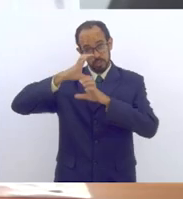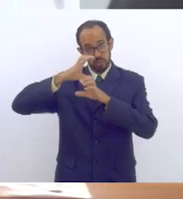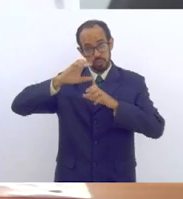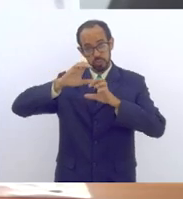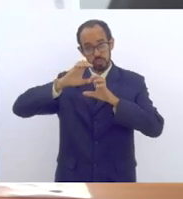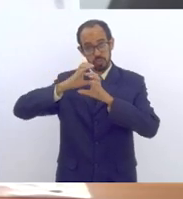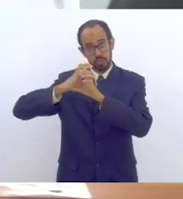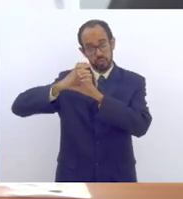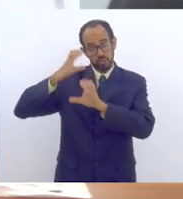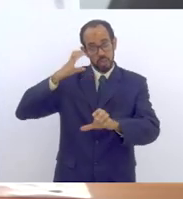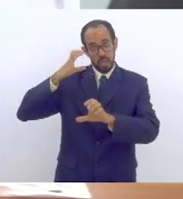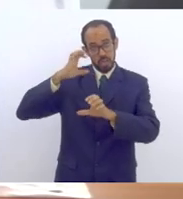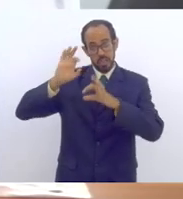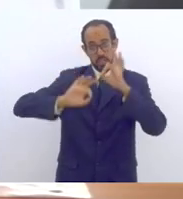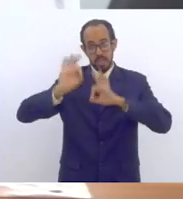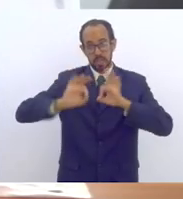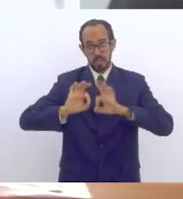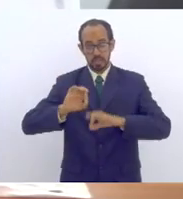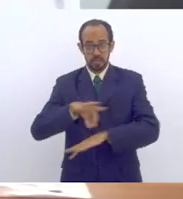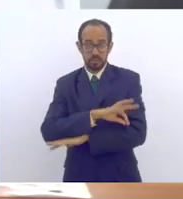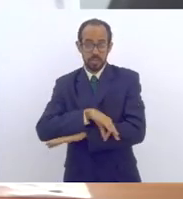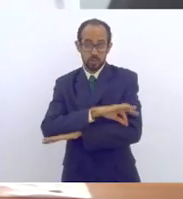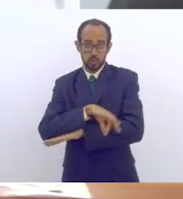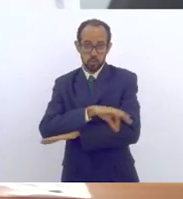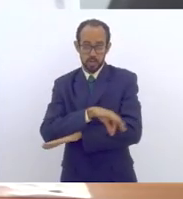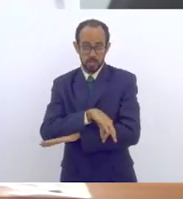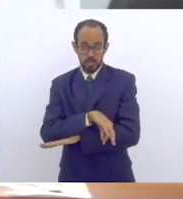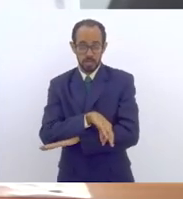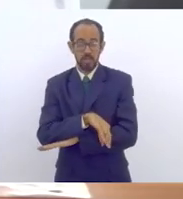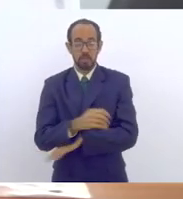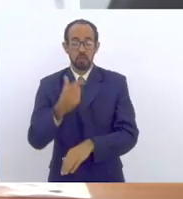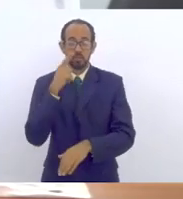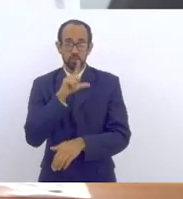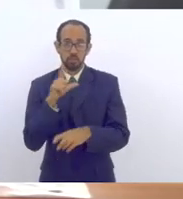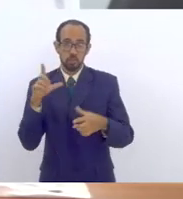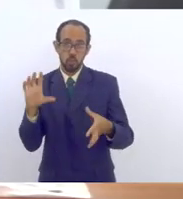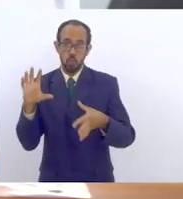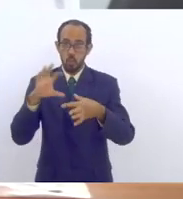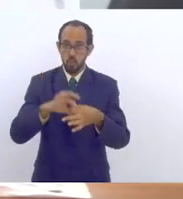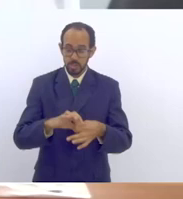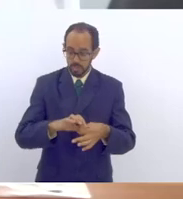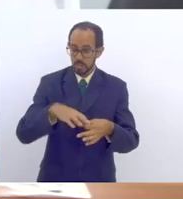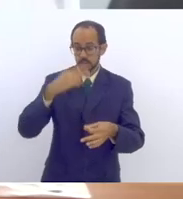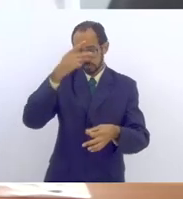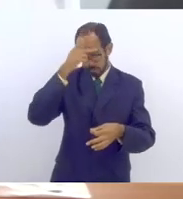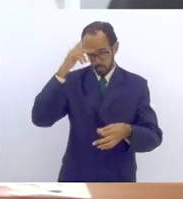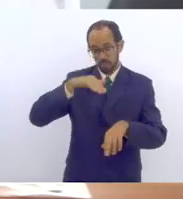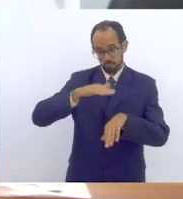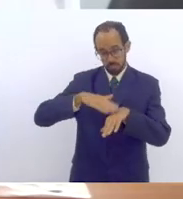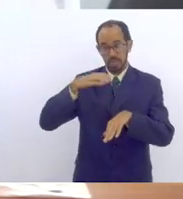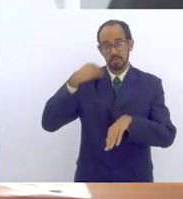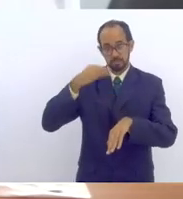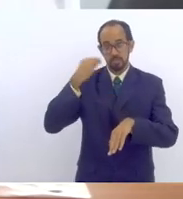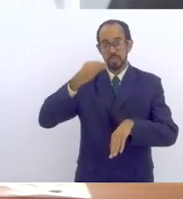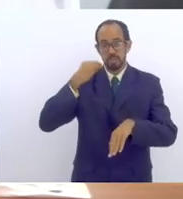juntou conseguiu unir as pessoas mais experientes do estado no ponto de vista da arquitetura de engenharia que já tinham